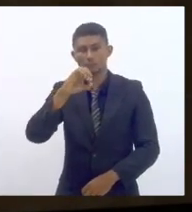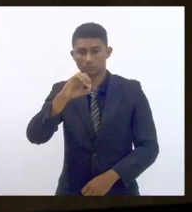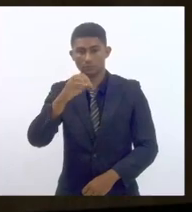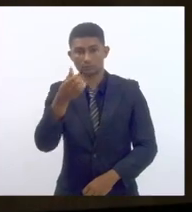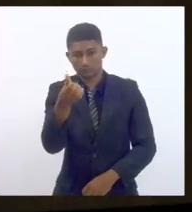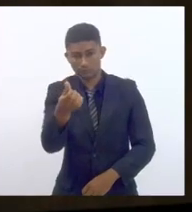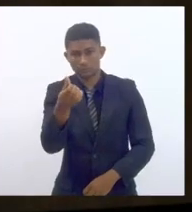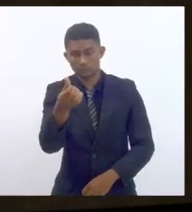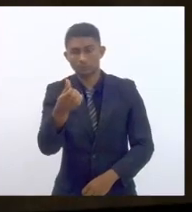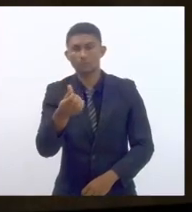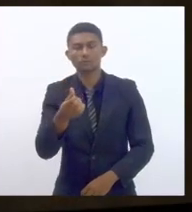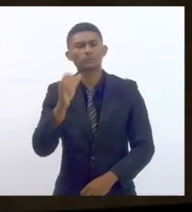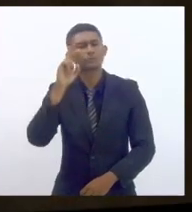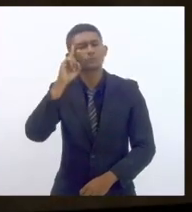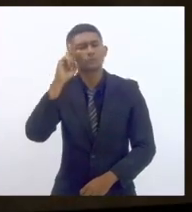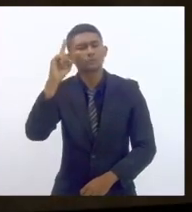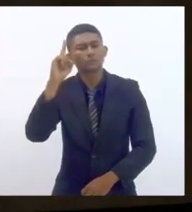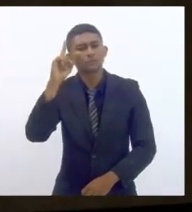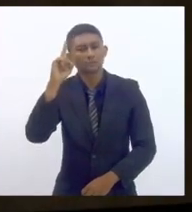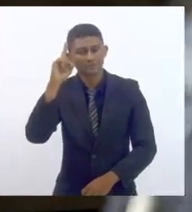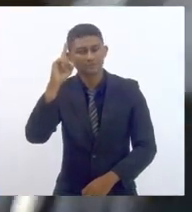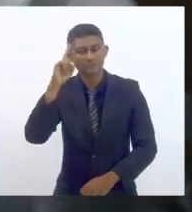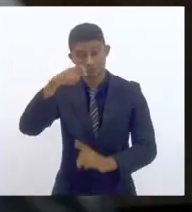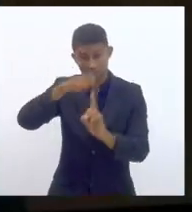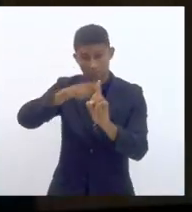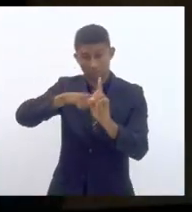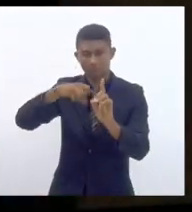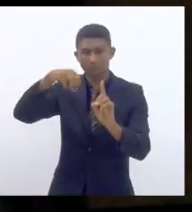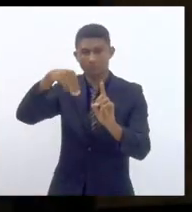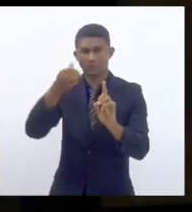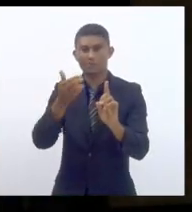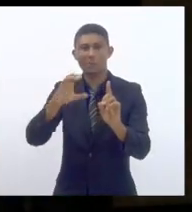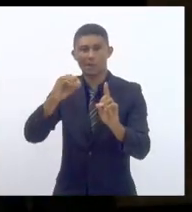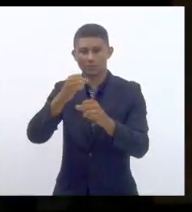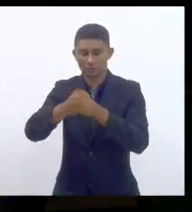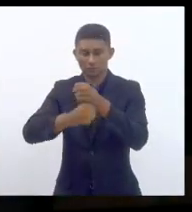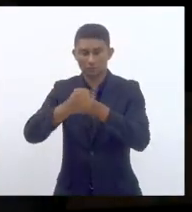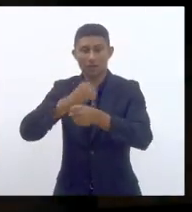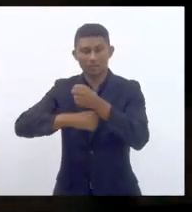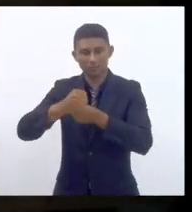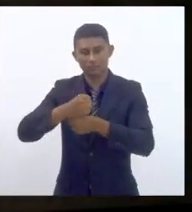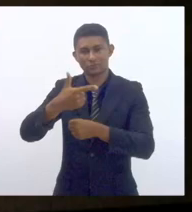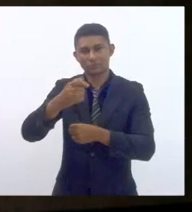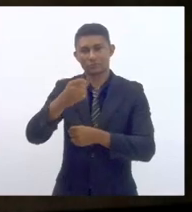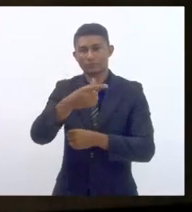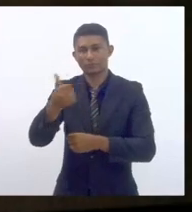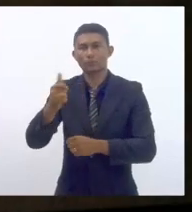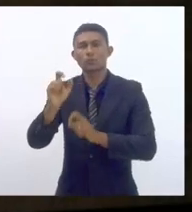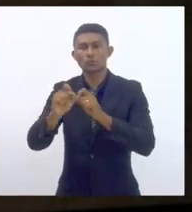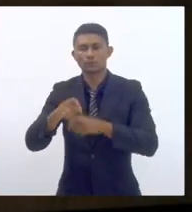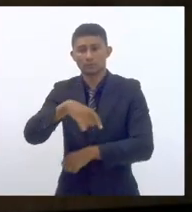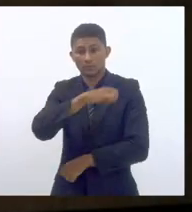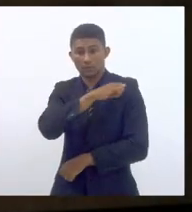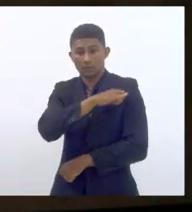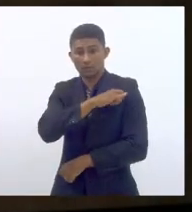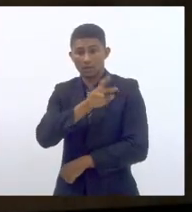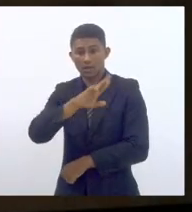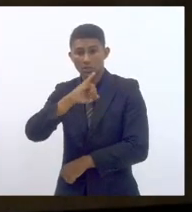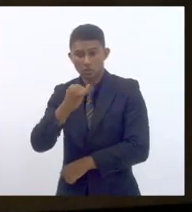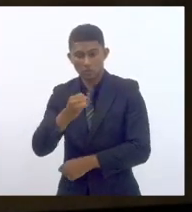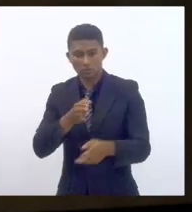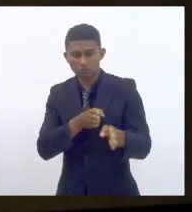49036, de março de 2021, de pavimentação da RJ, que liga